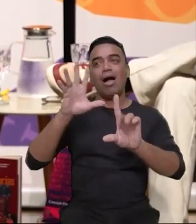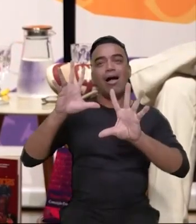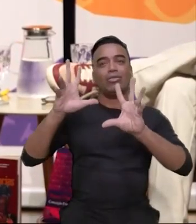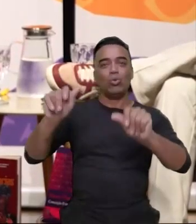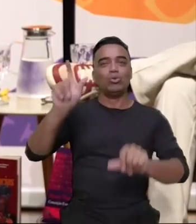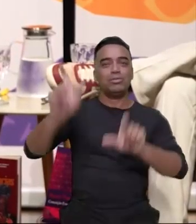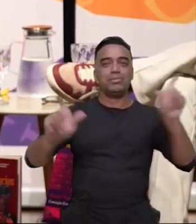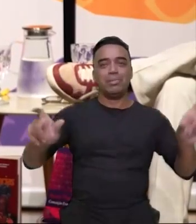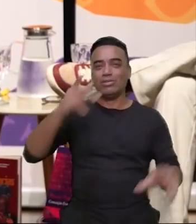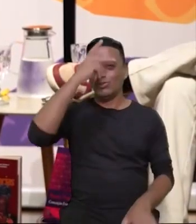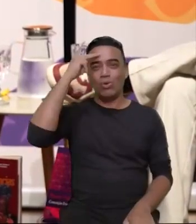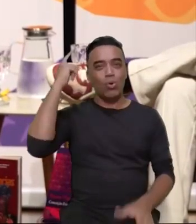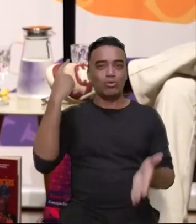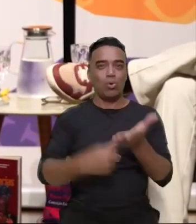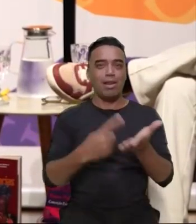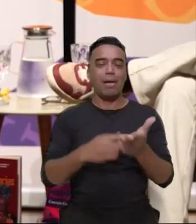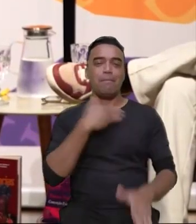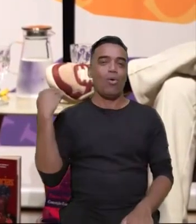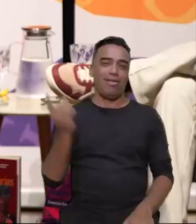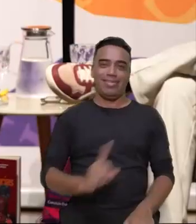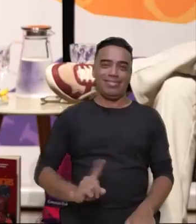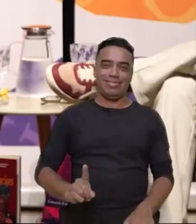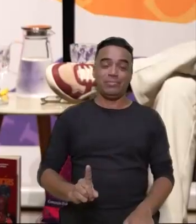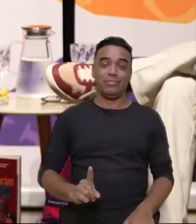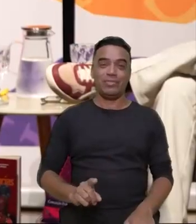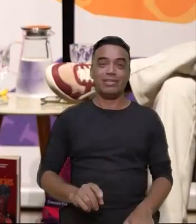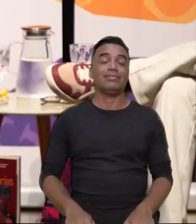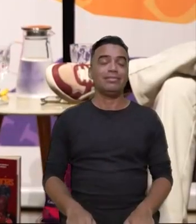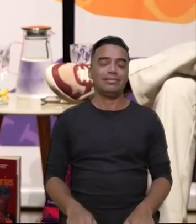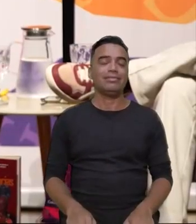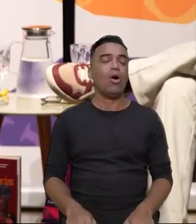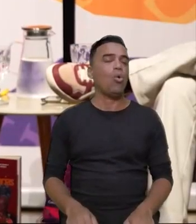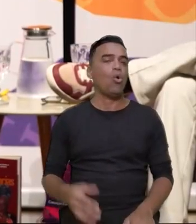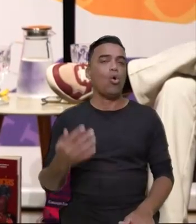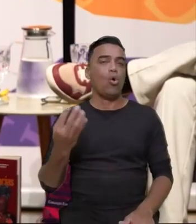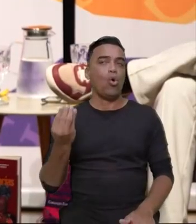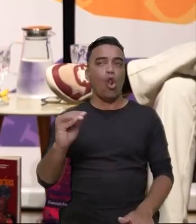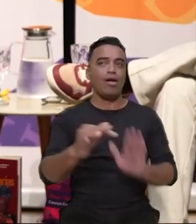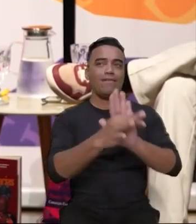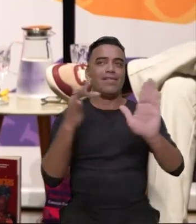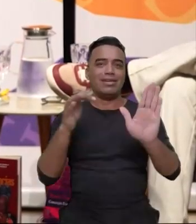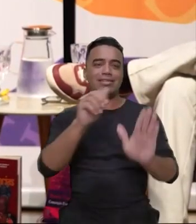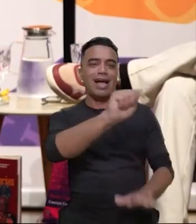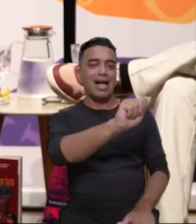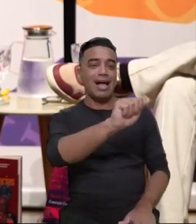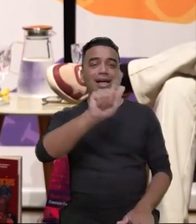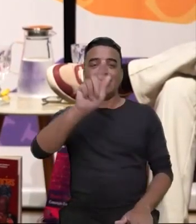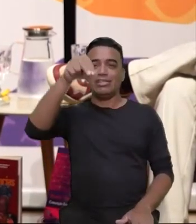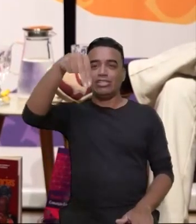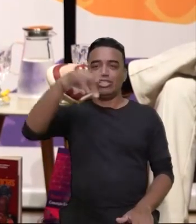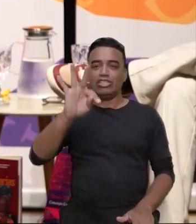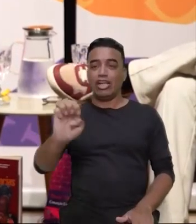que haviam combinado de não morrer. E a gente traz justamente essa ideia de